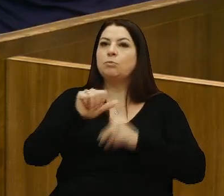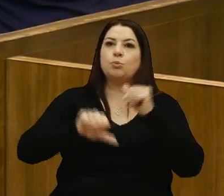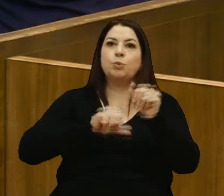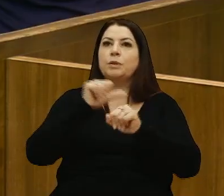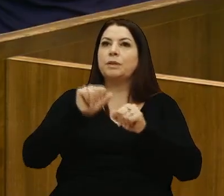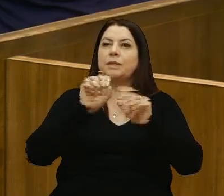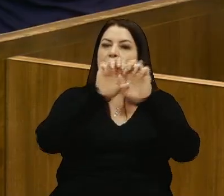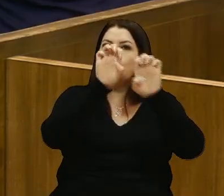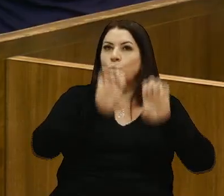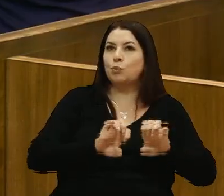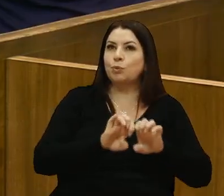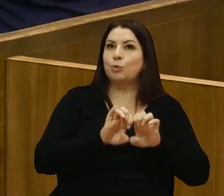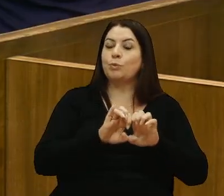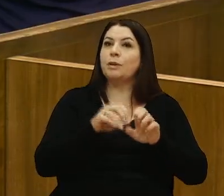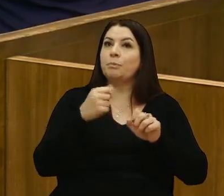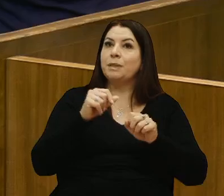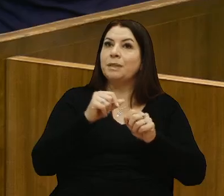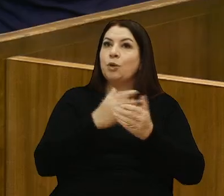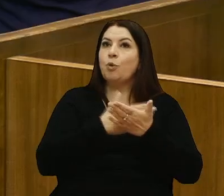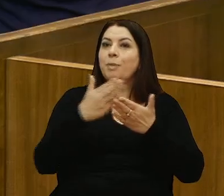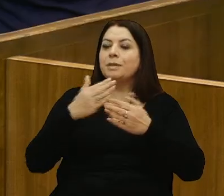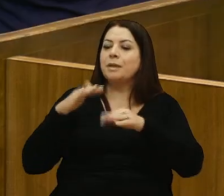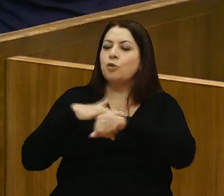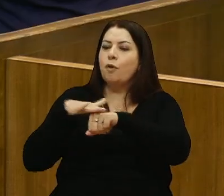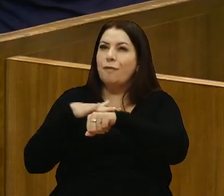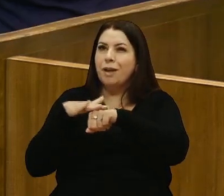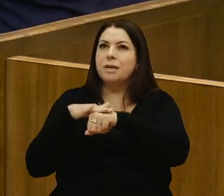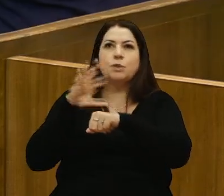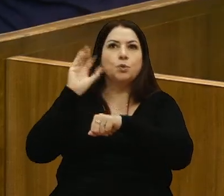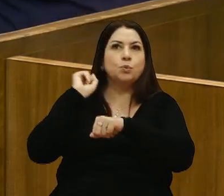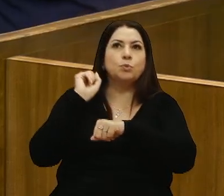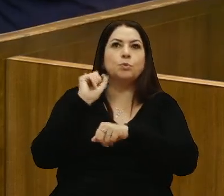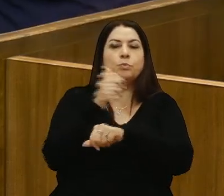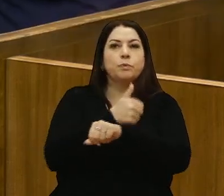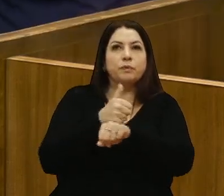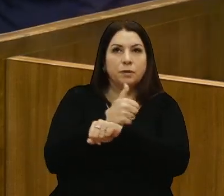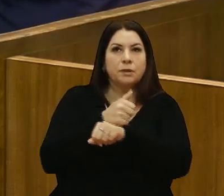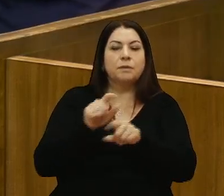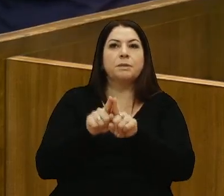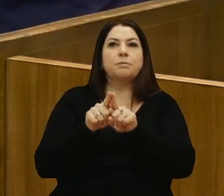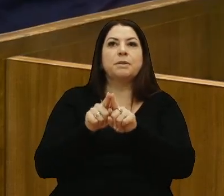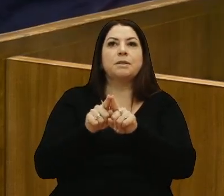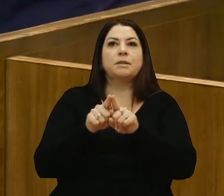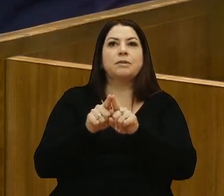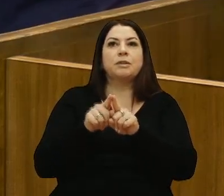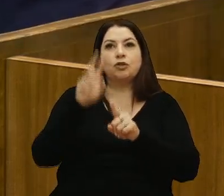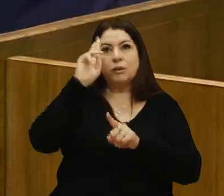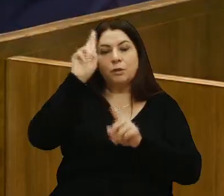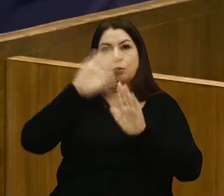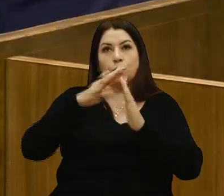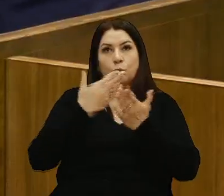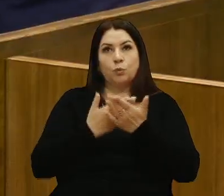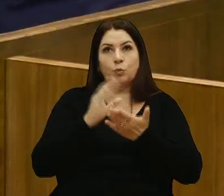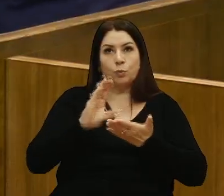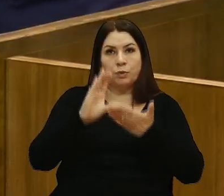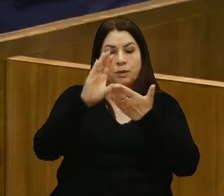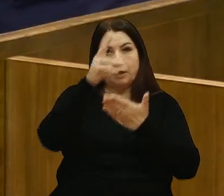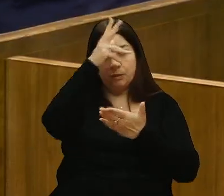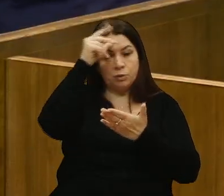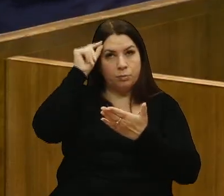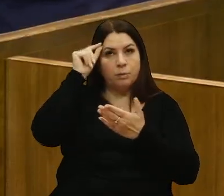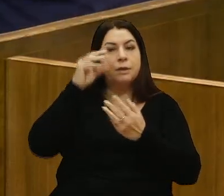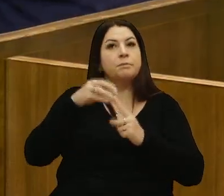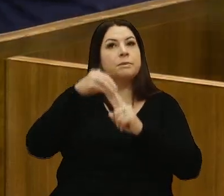mudança estrutural ela deve nascer de diálogo, da escuta dos profissionais e das direções escolares, do Conselho Municipal